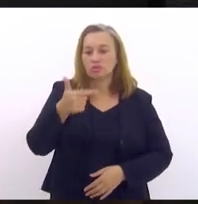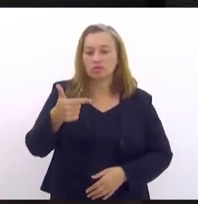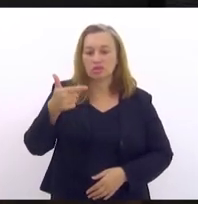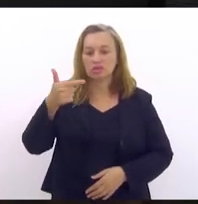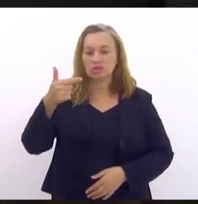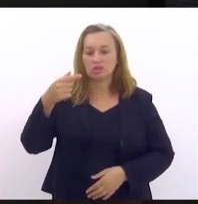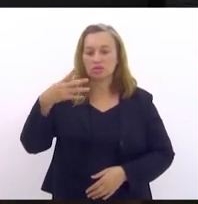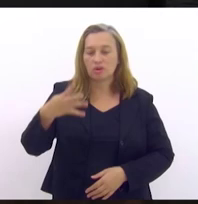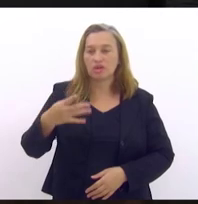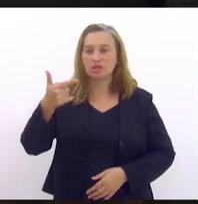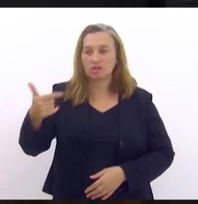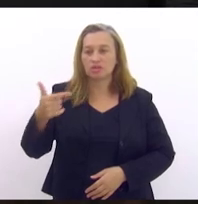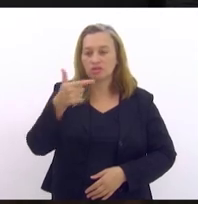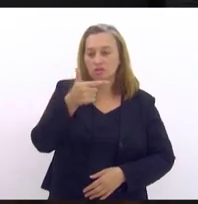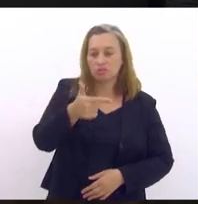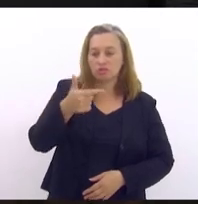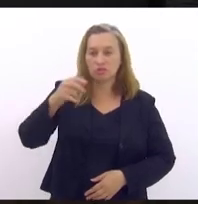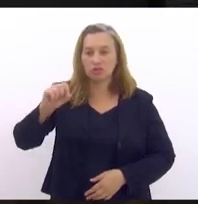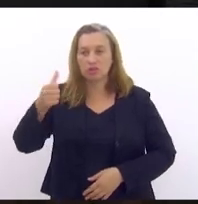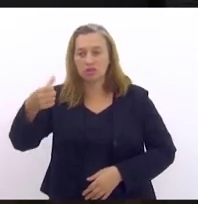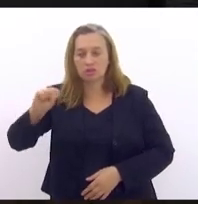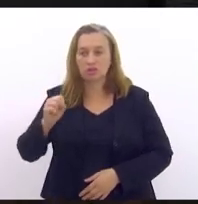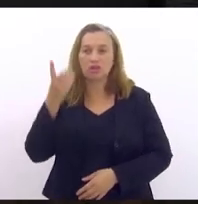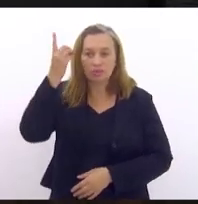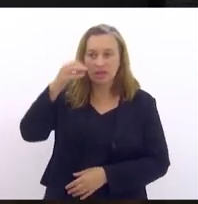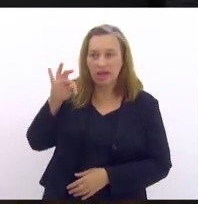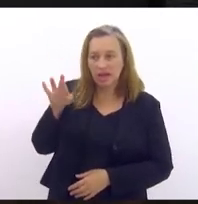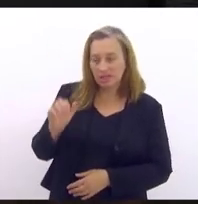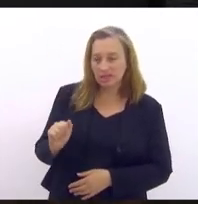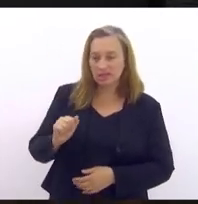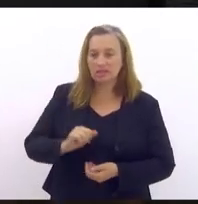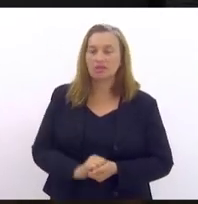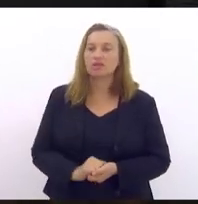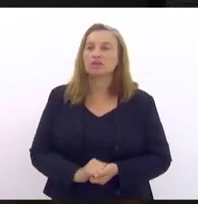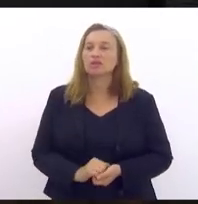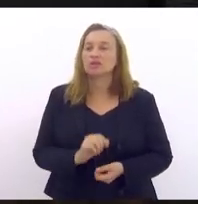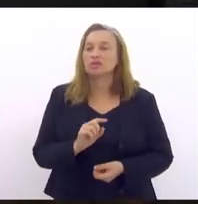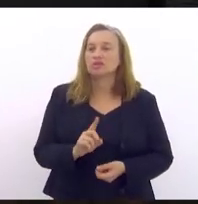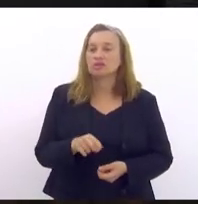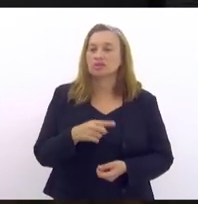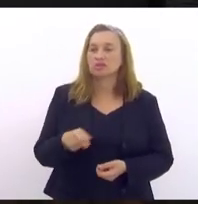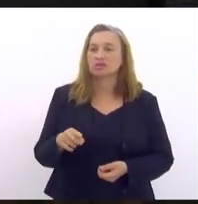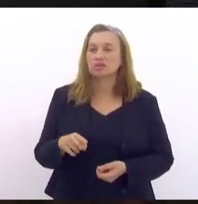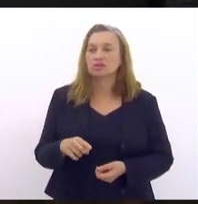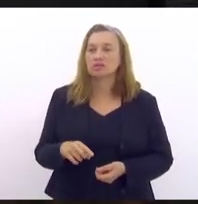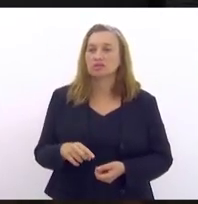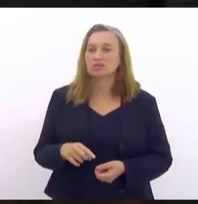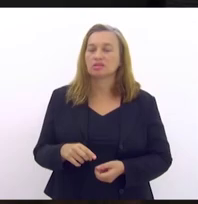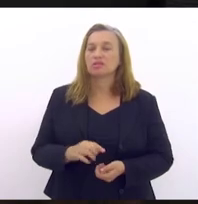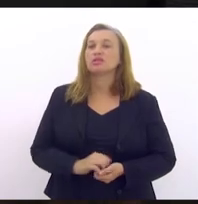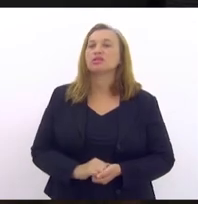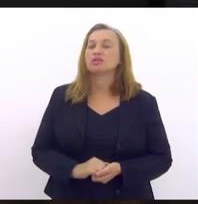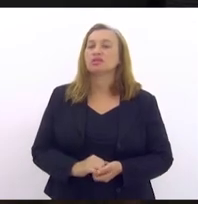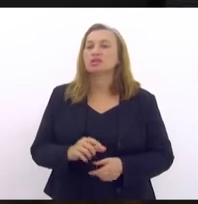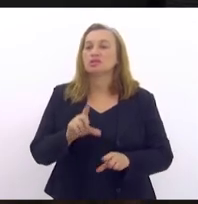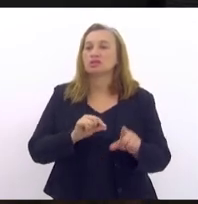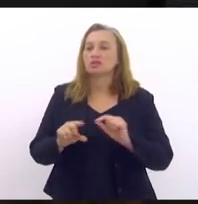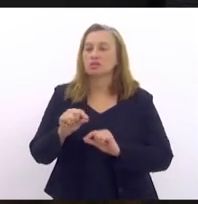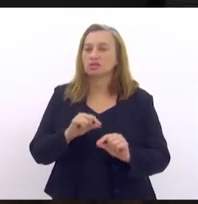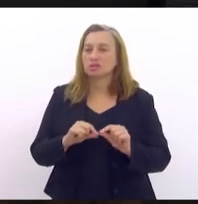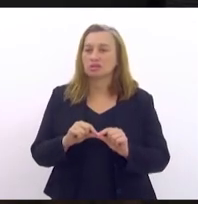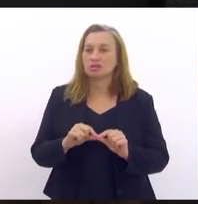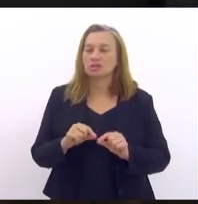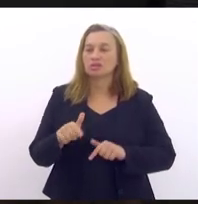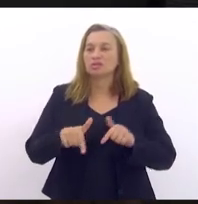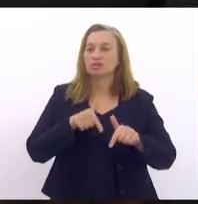4242/2018, de autoria do deputado Átila Nunes, que veda qualquer tipo de restrição para fins de processo seletivo para admissão ao